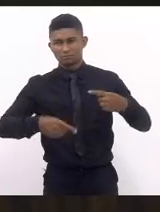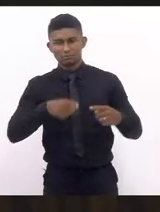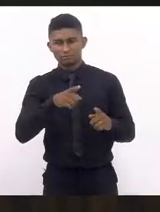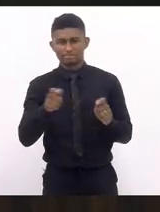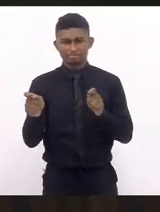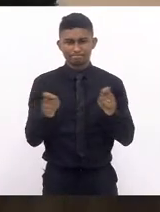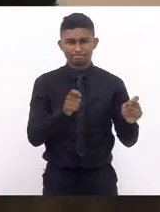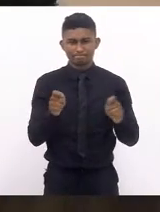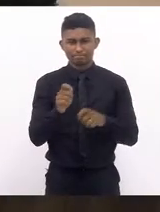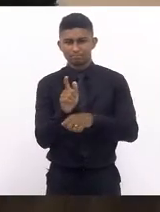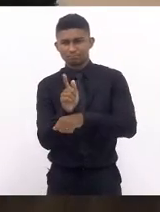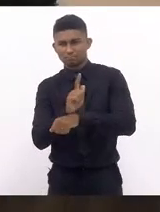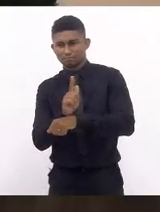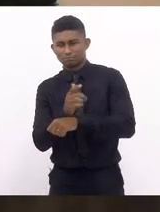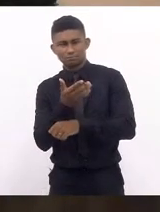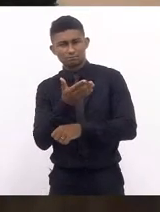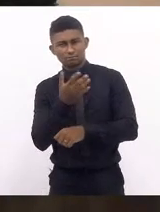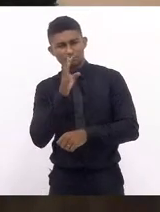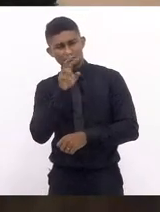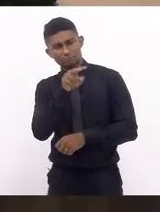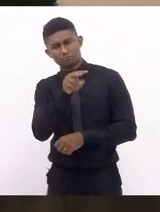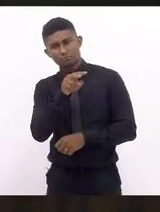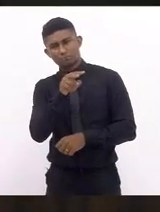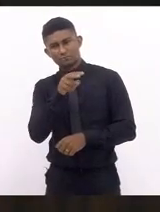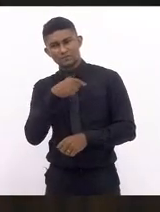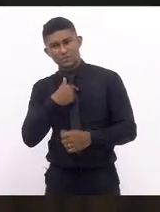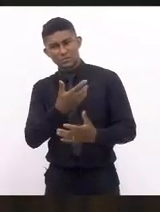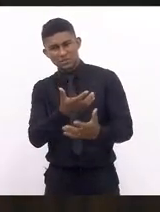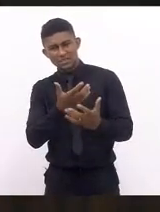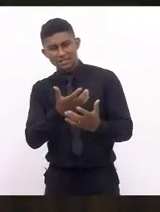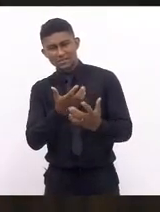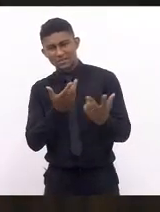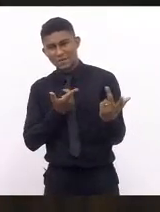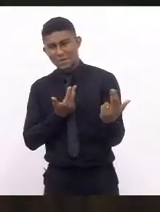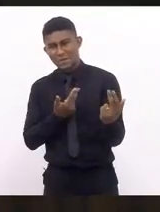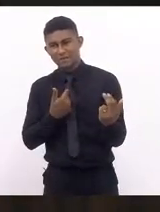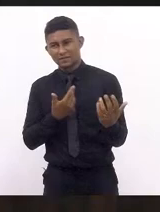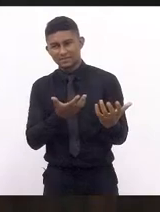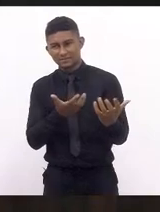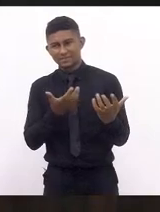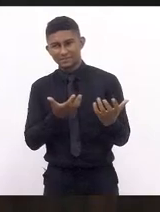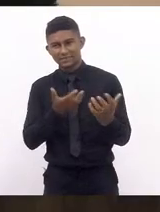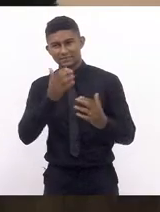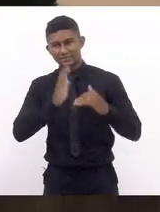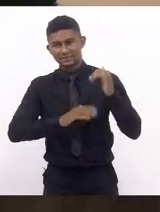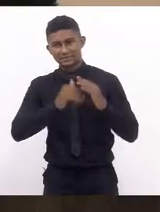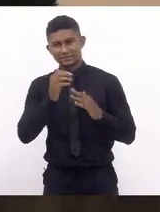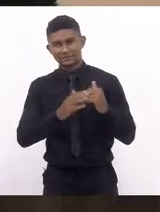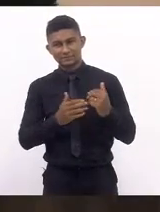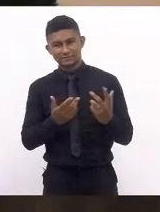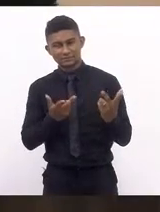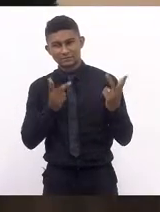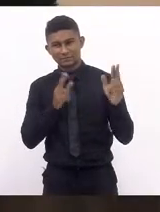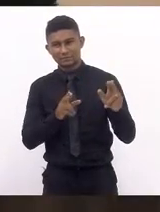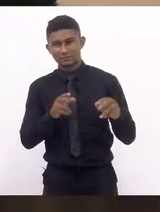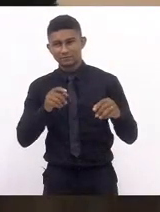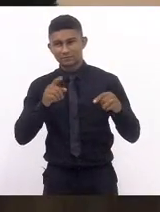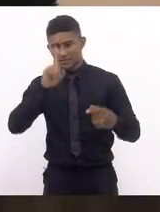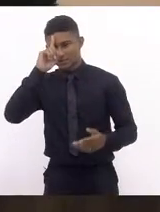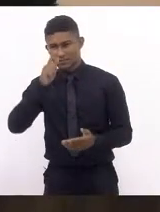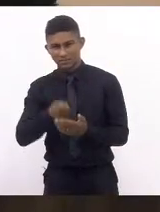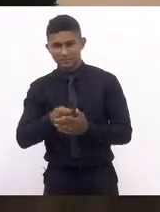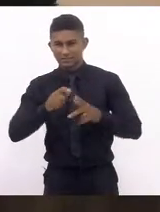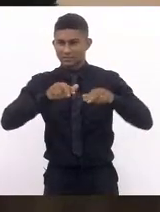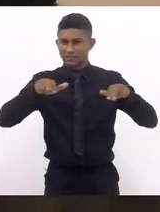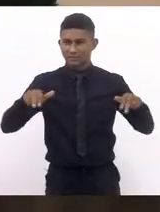gestor aí eu fico a maior inveja de você falava de novo eu gostaria de ter essa mínimo da sua competência não é para decidir isso aqui